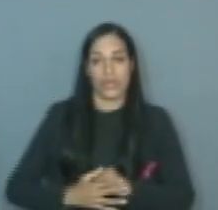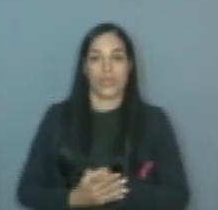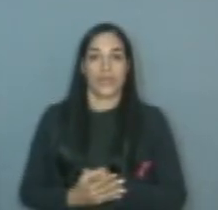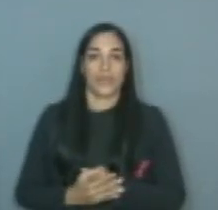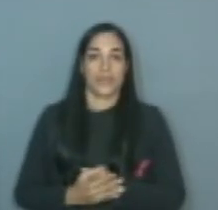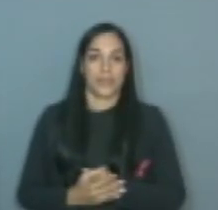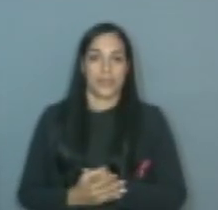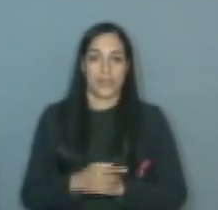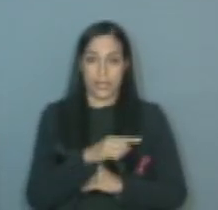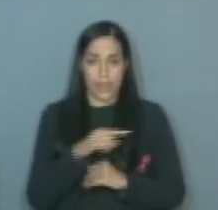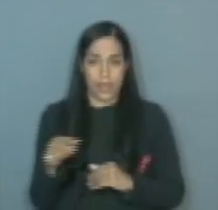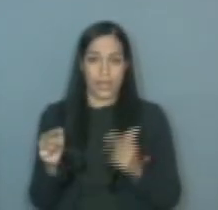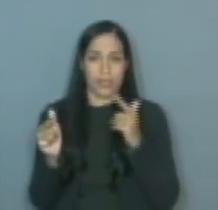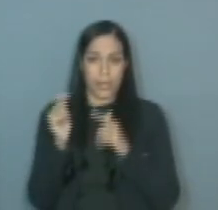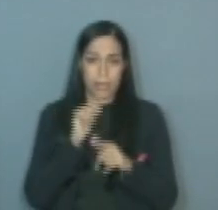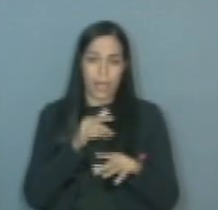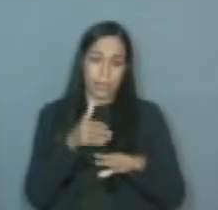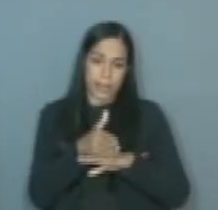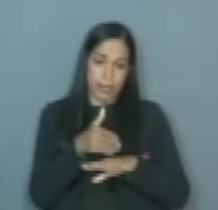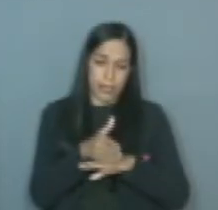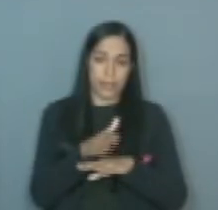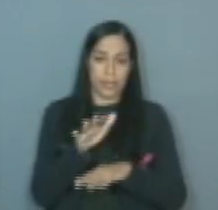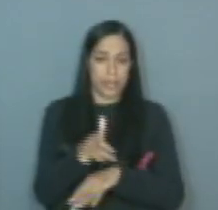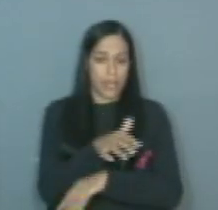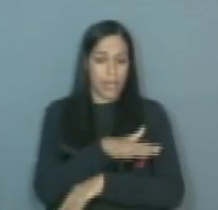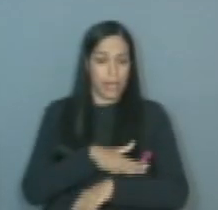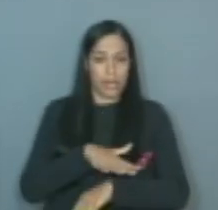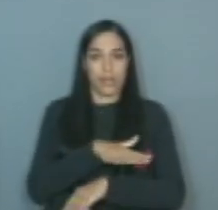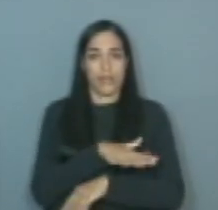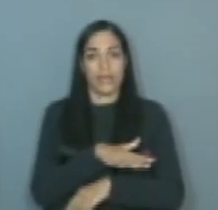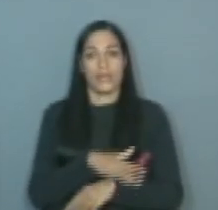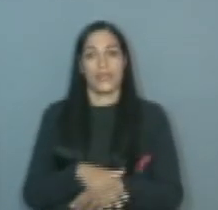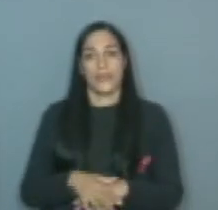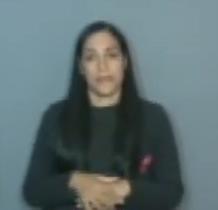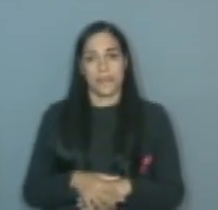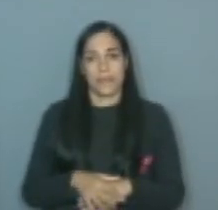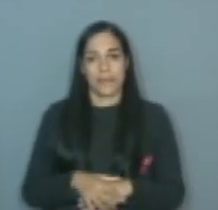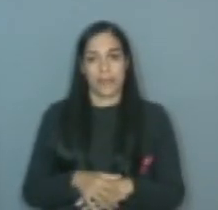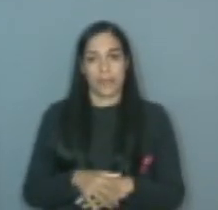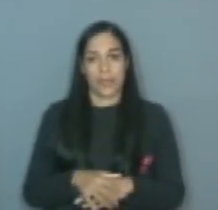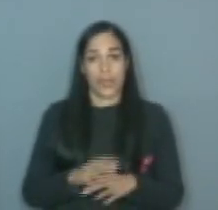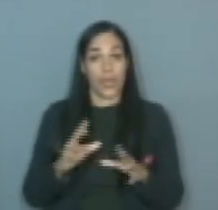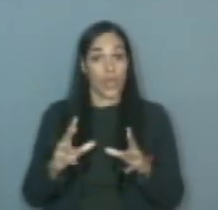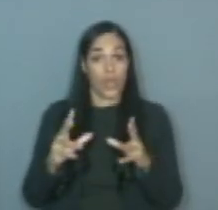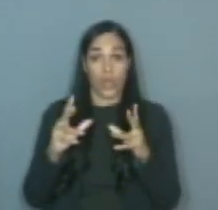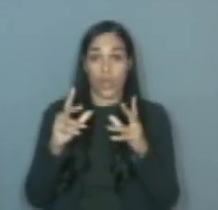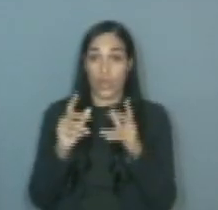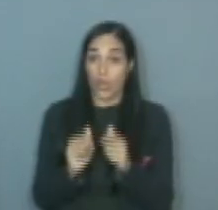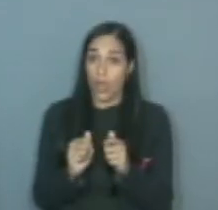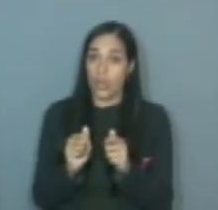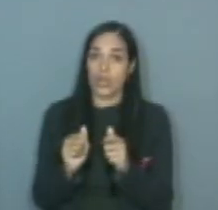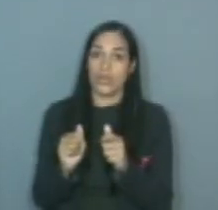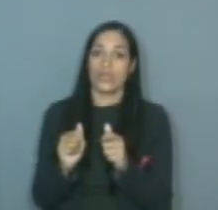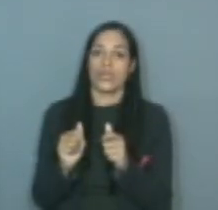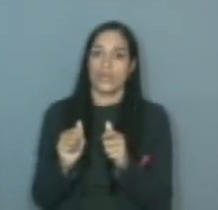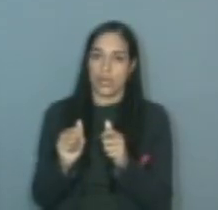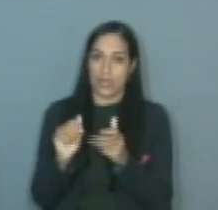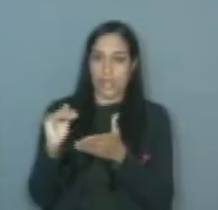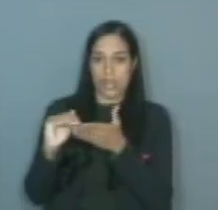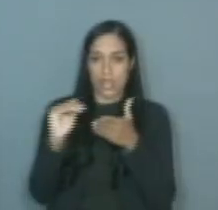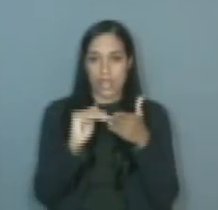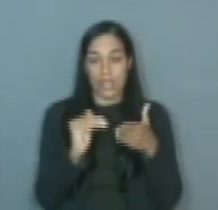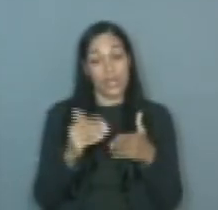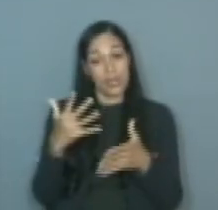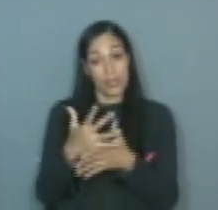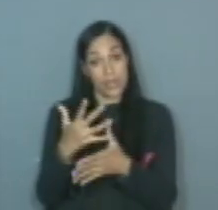que eles pudessem acessar o parque. Só que isso se reflete em todas as repartições públicas municipais da